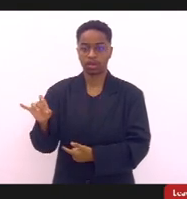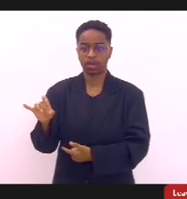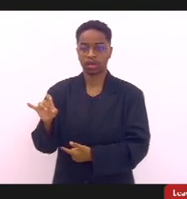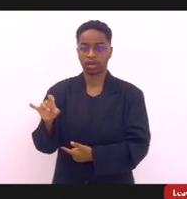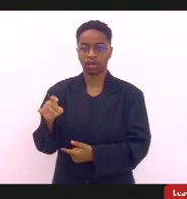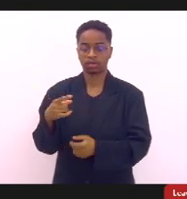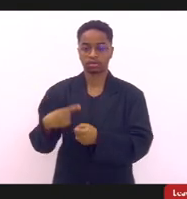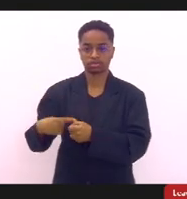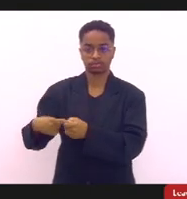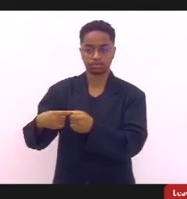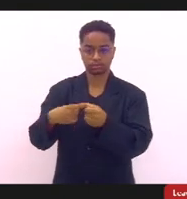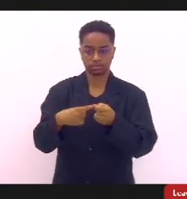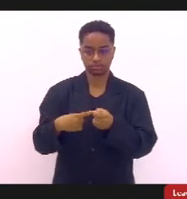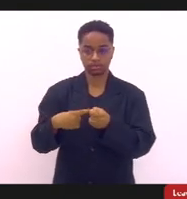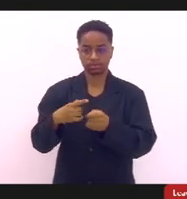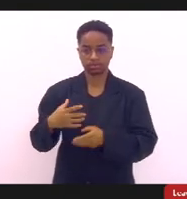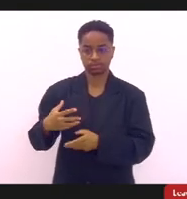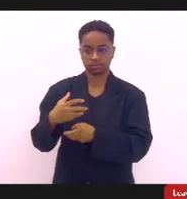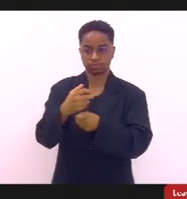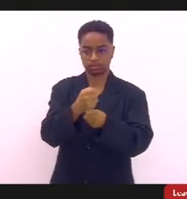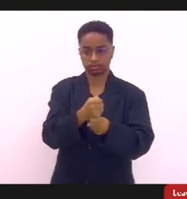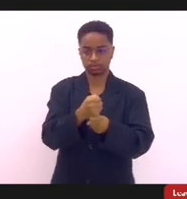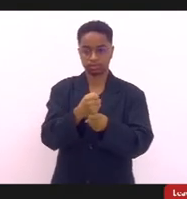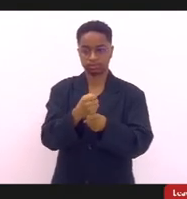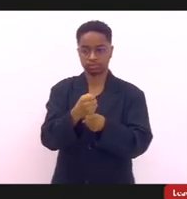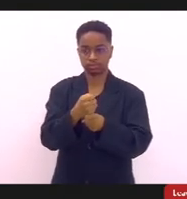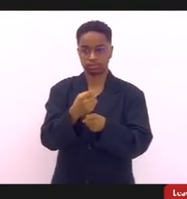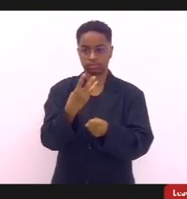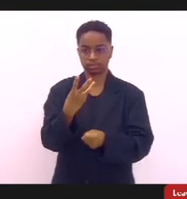cada uma dessas modalidades, totalizando